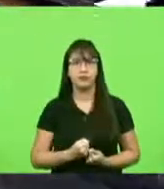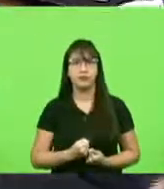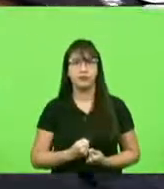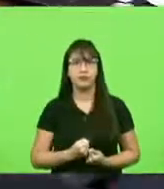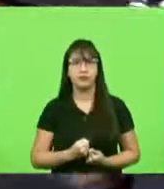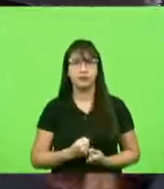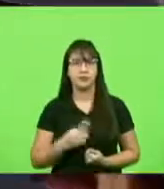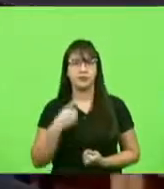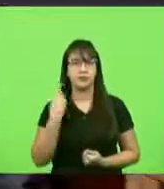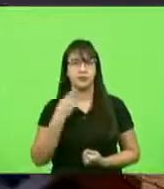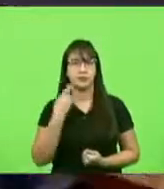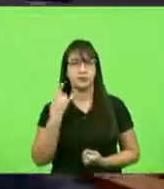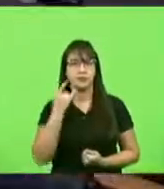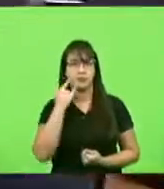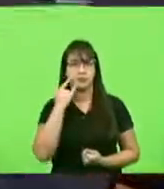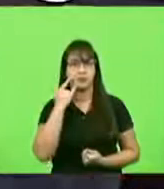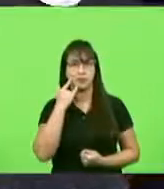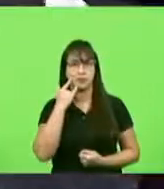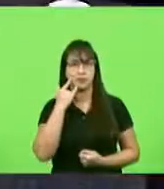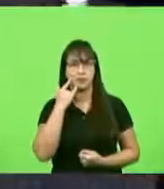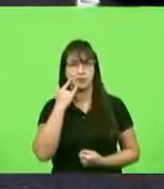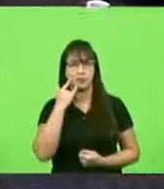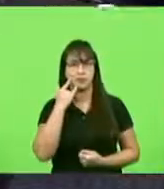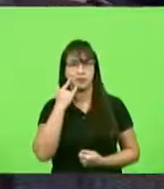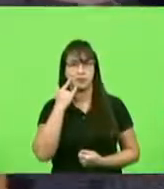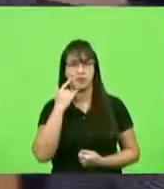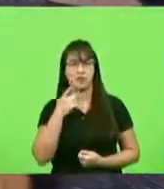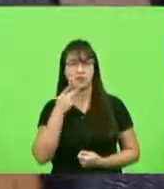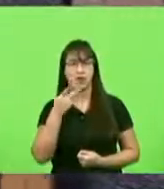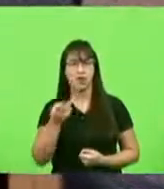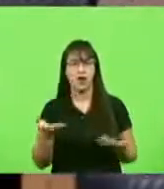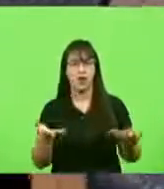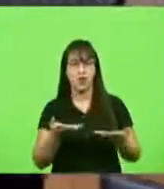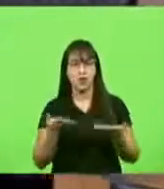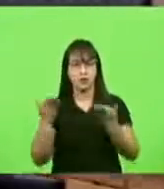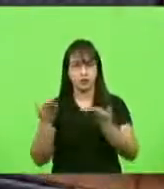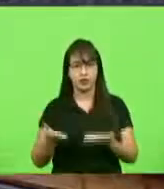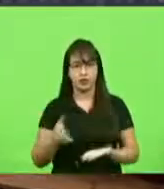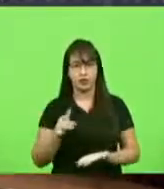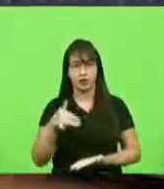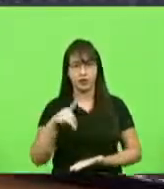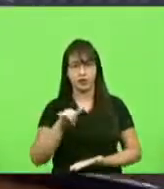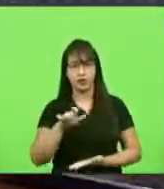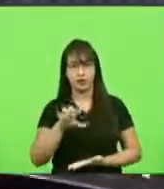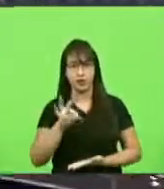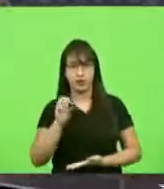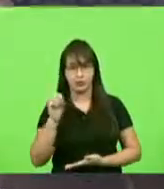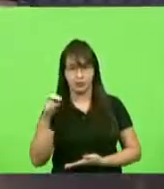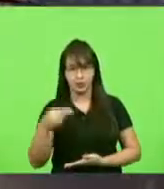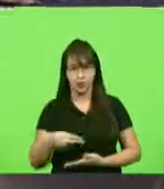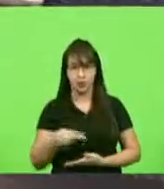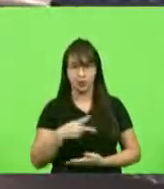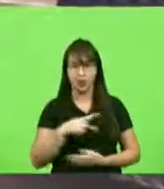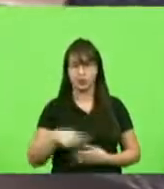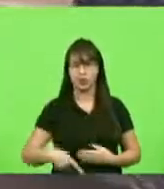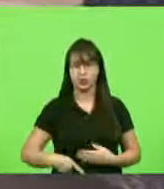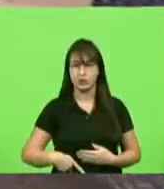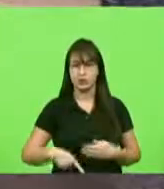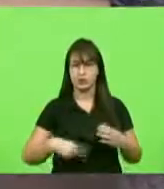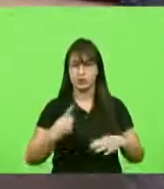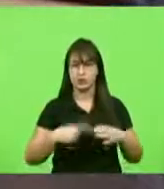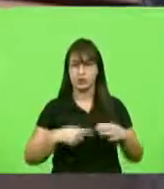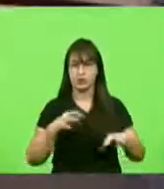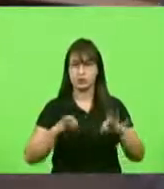Deputado Mauro de Nadal, que preside essa sessão, até faço aqui uma referência hoje ao deputado Milton Alves, que, presidindo a Comissão de Constituição e Justiça,